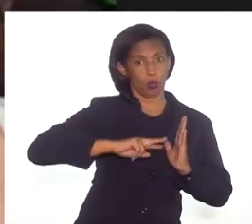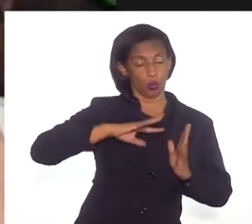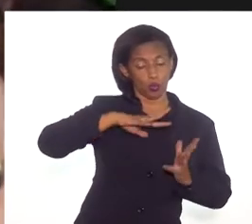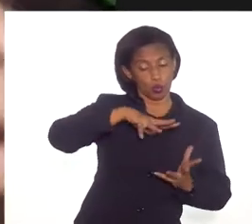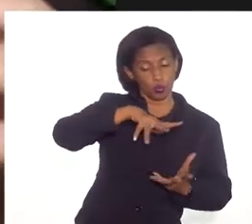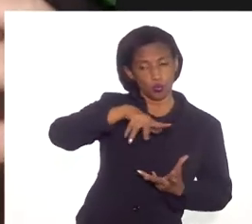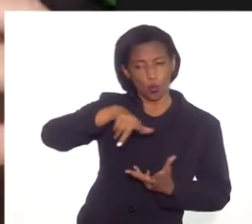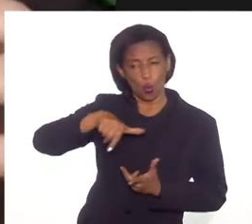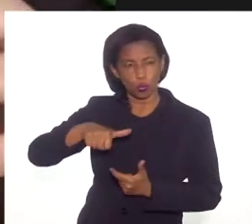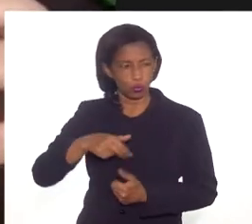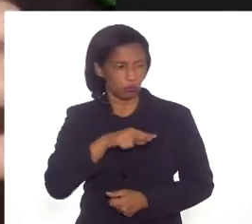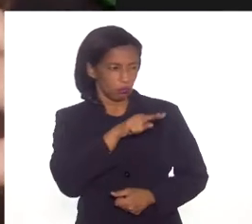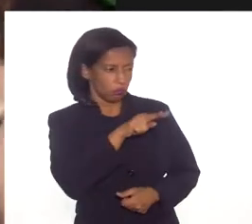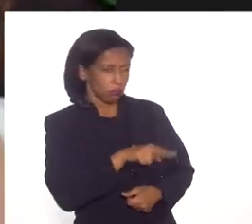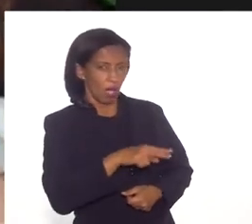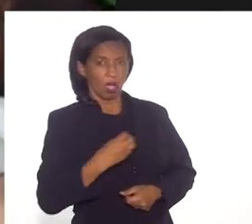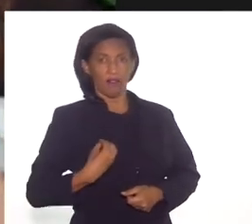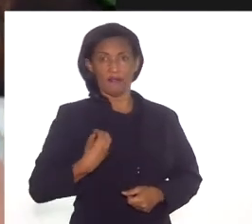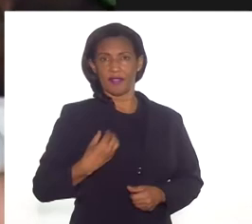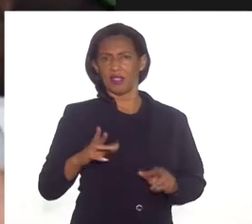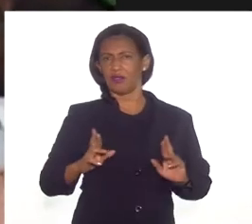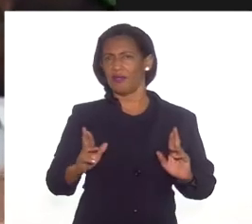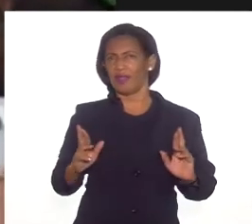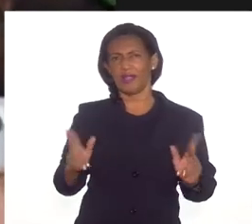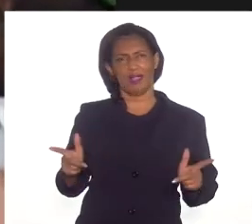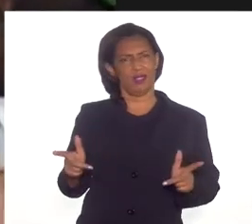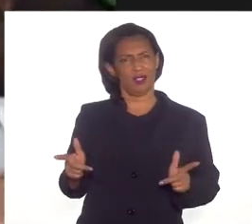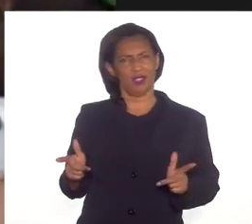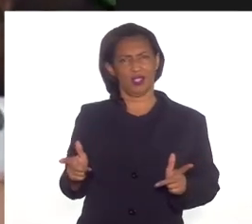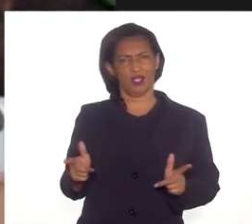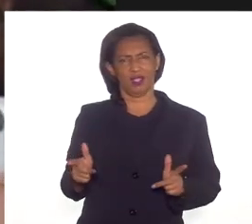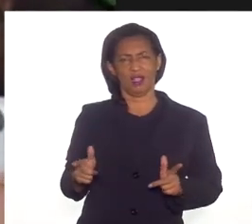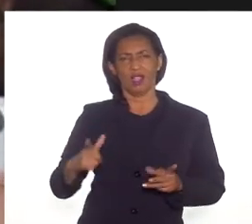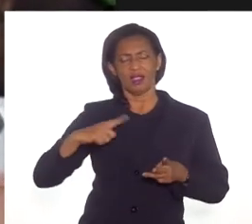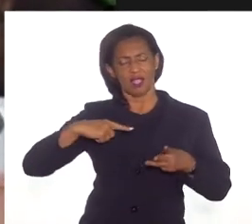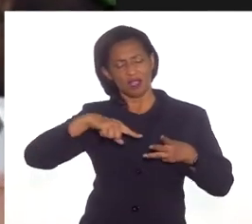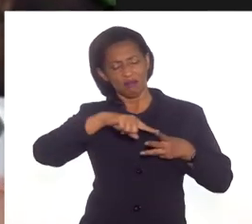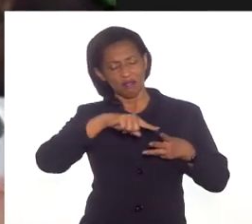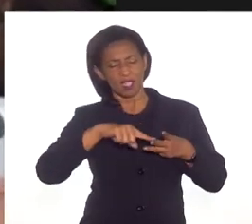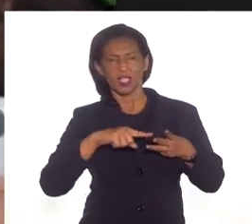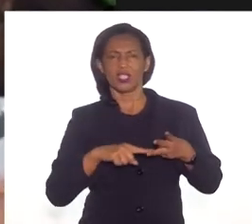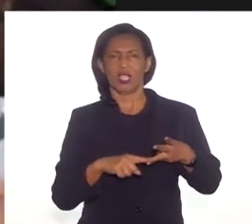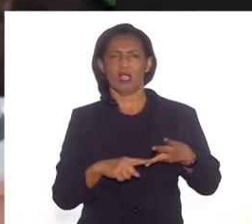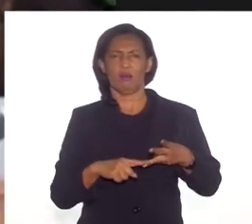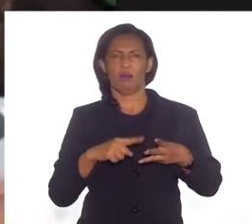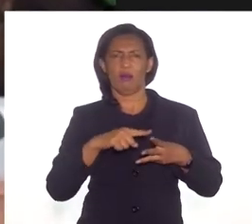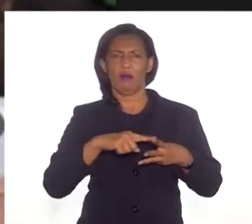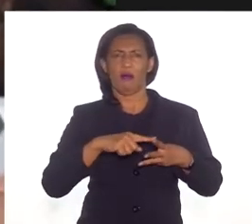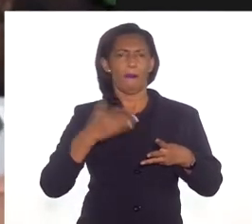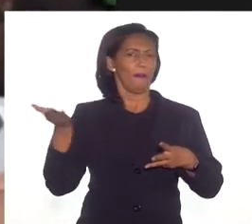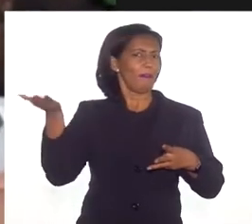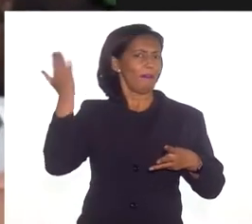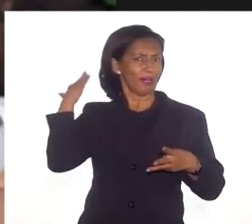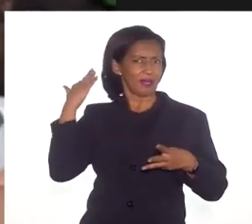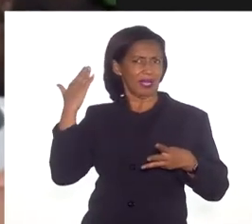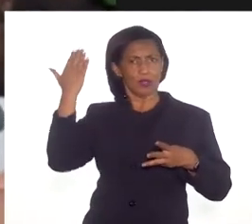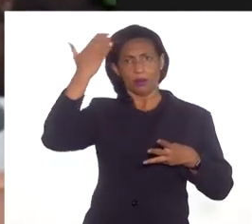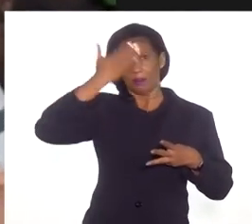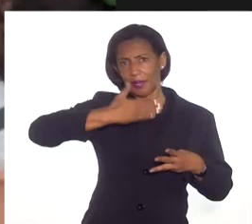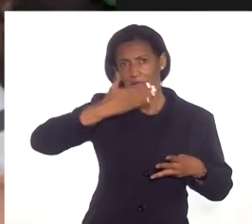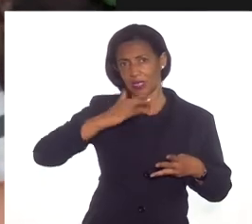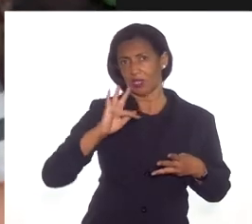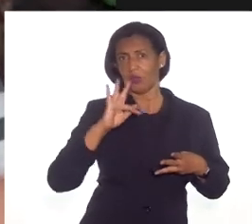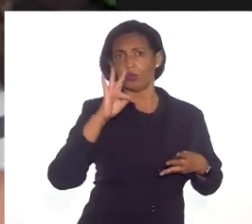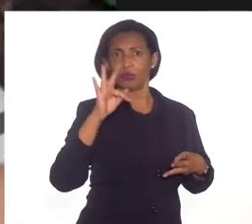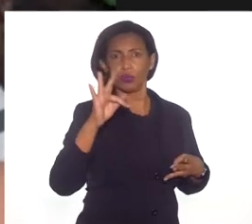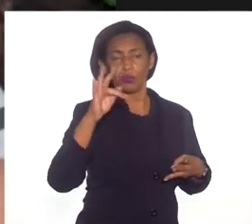diferentes. A leitura do mundo ocidental, ele se dá nesses três tempos: passado, presente e futuro.